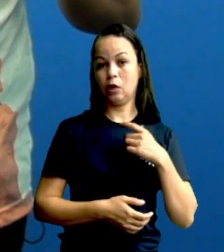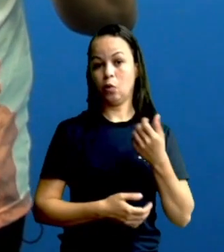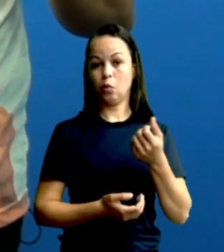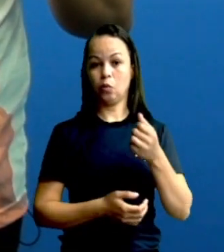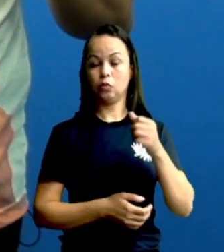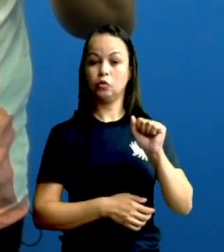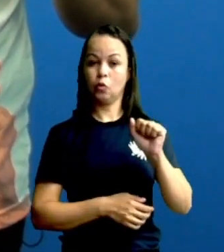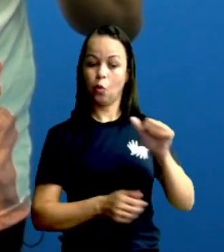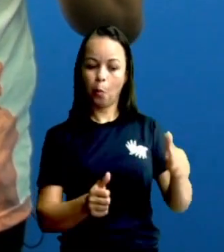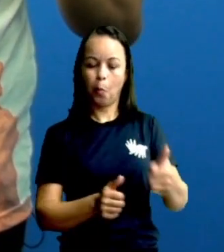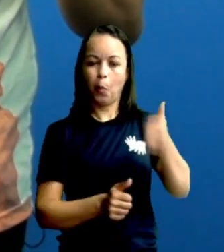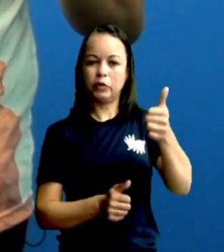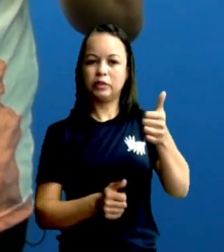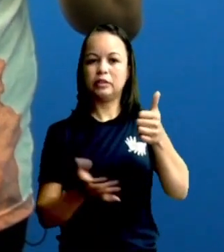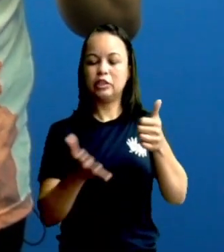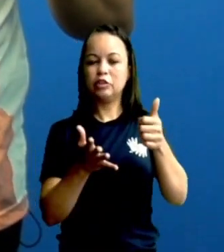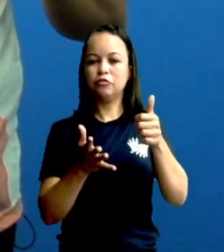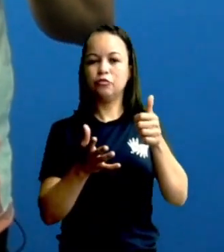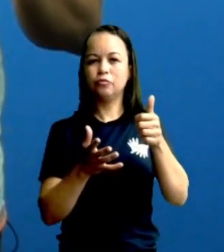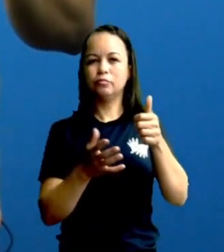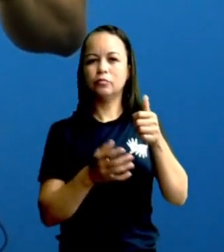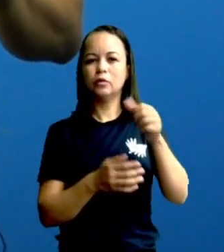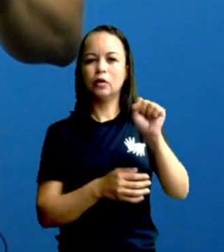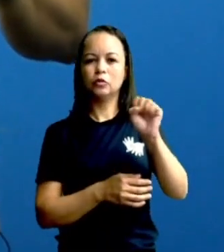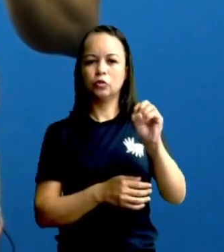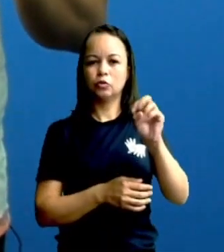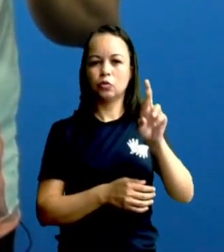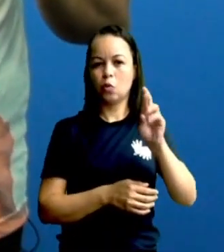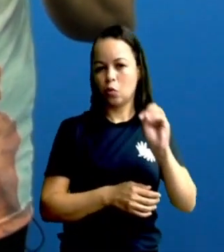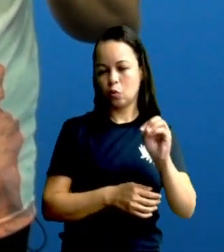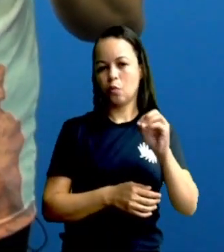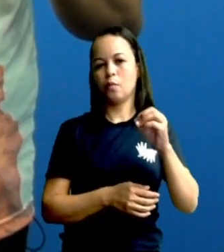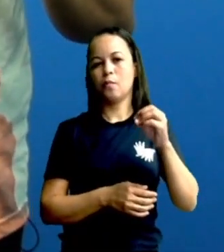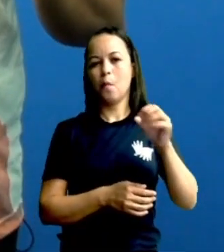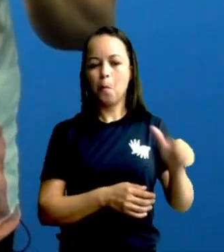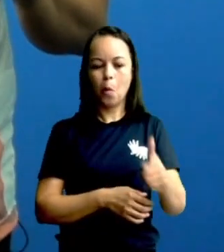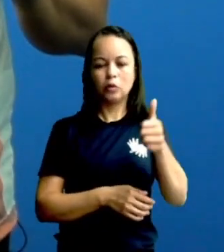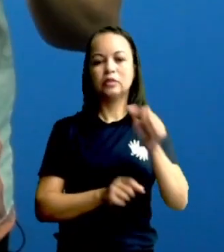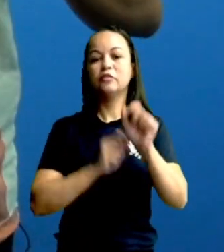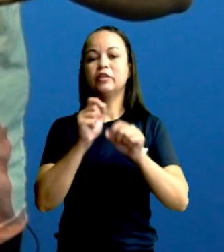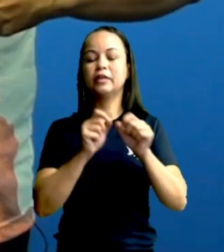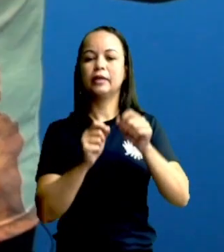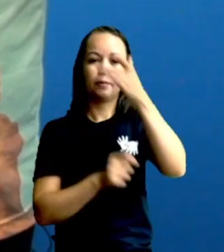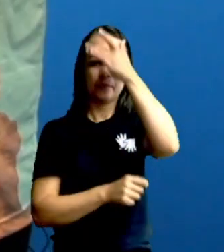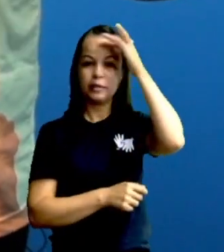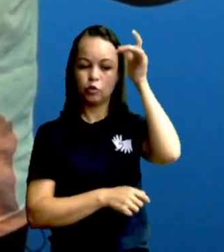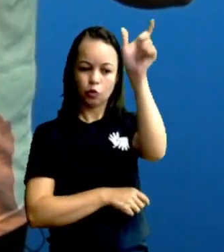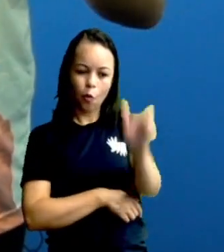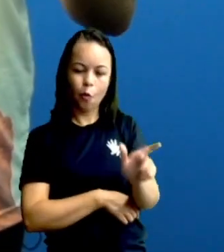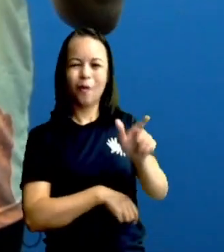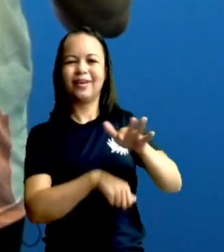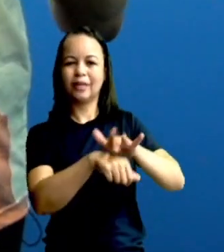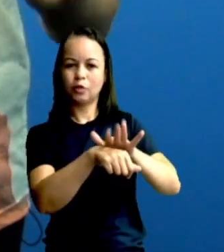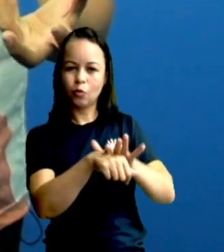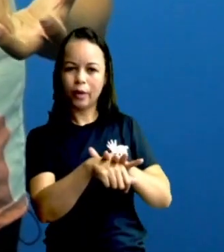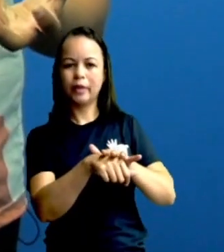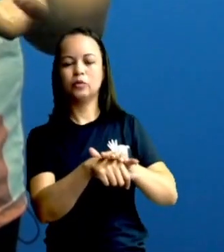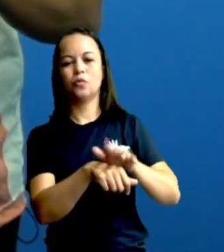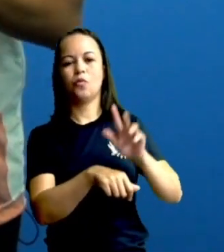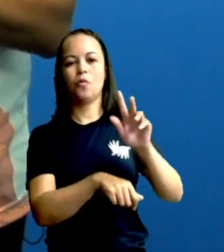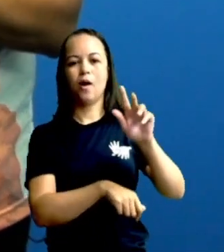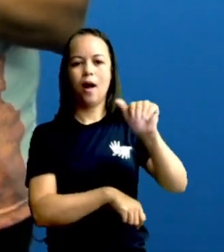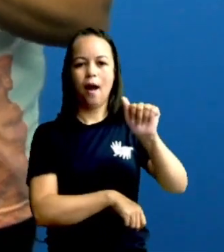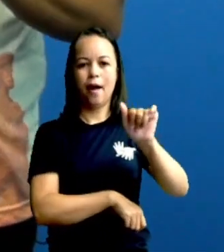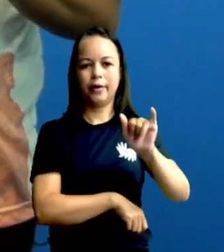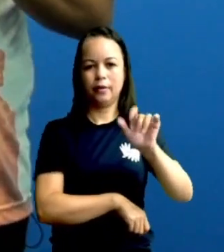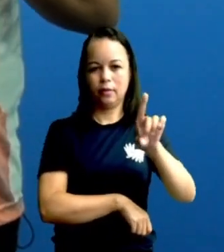e a pessoa que está na situação que a gente chama de aidético, que está com a AIDS, que está apresentando a doença propriamente